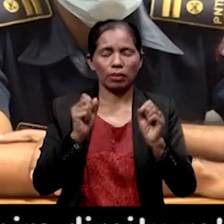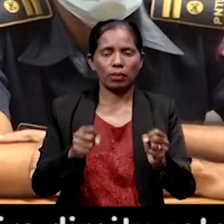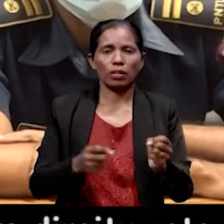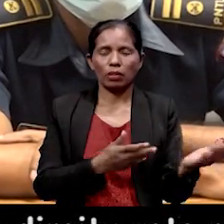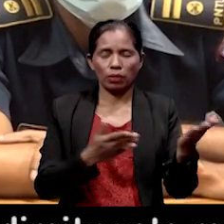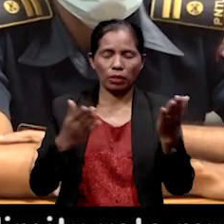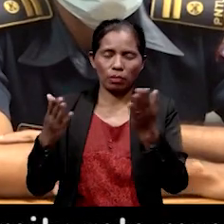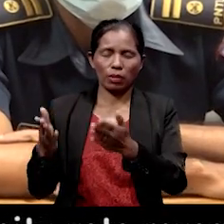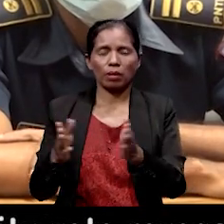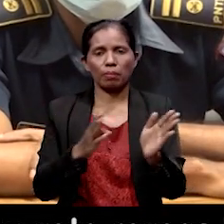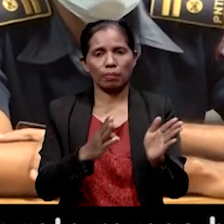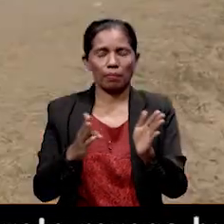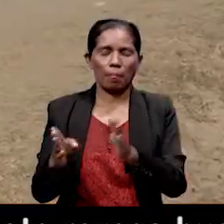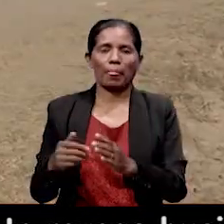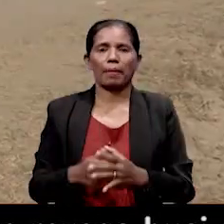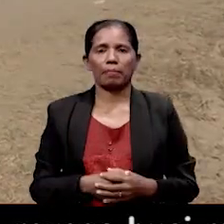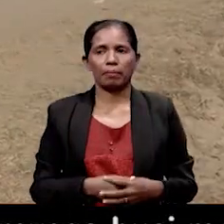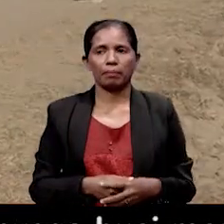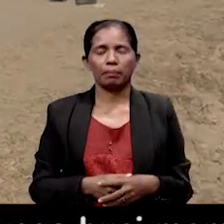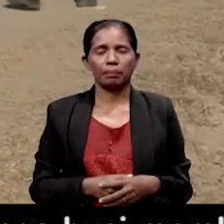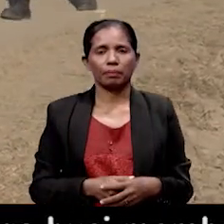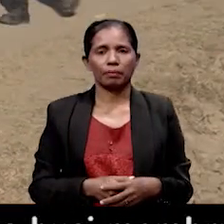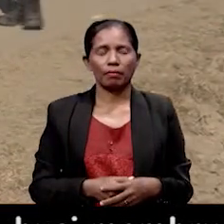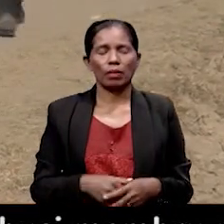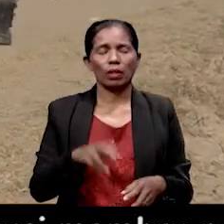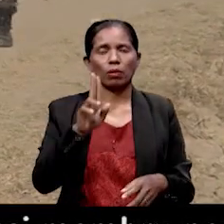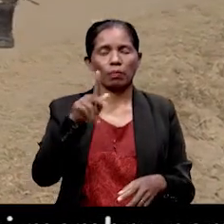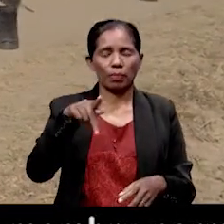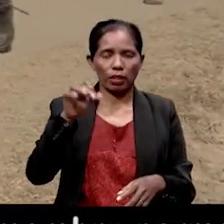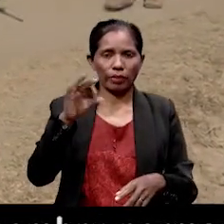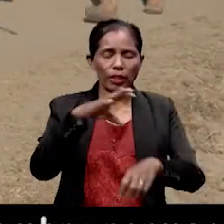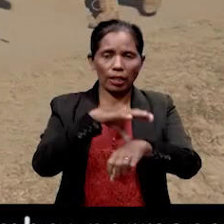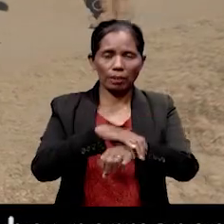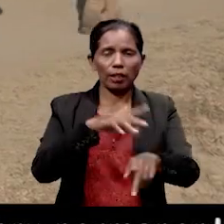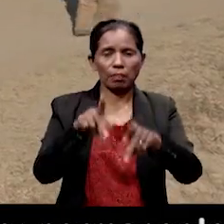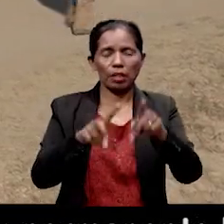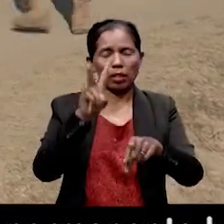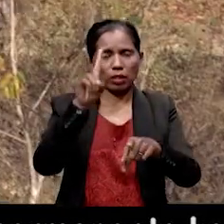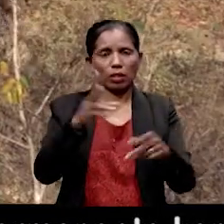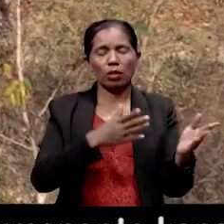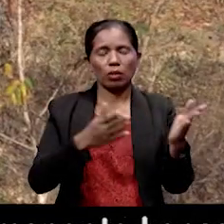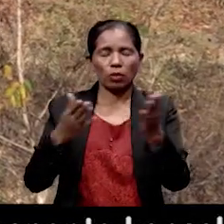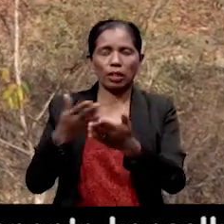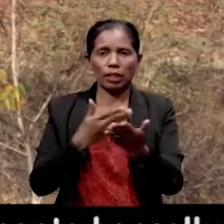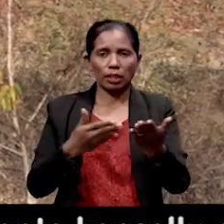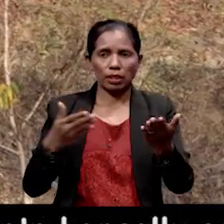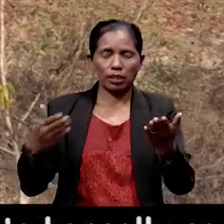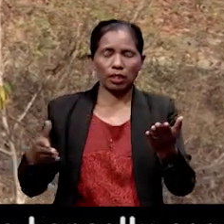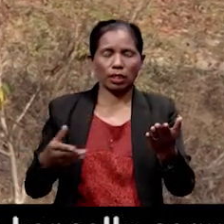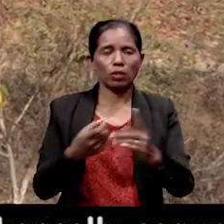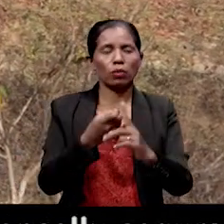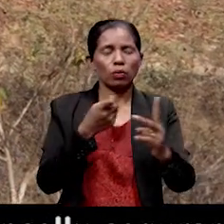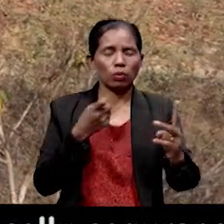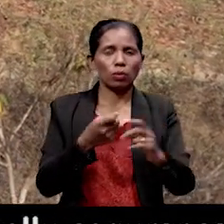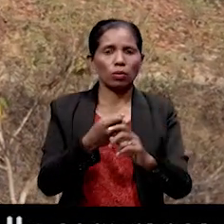Bahia quarentena. Além de né, o PF capturamos cidadão na rua, nebe lori atributo arte marciais, susi posto